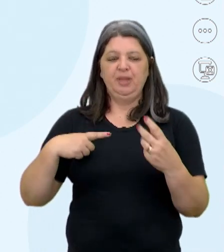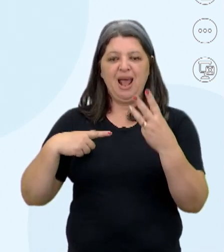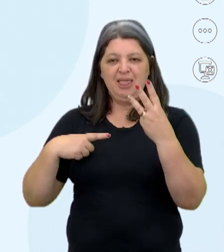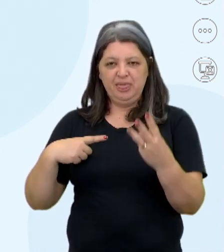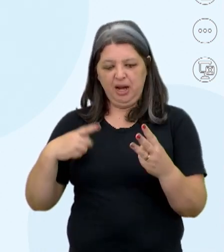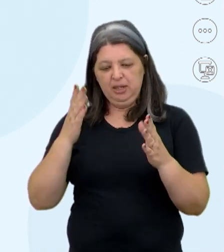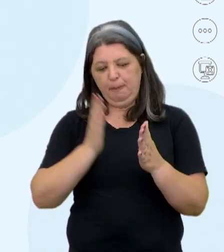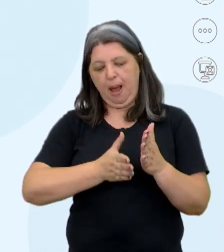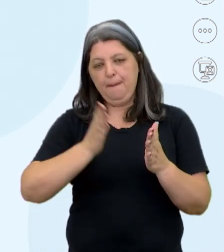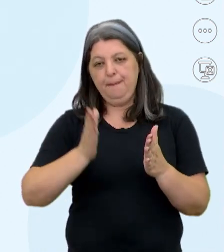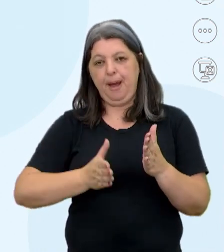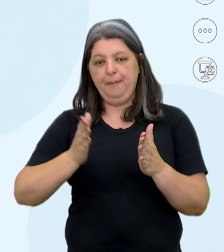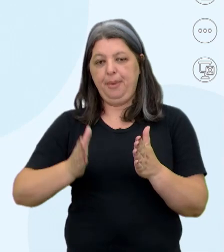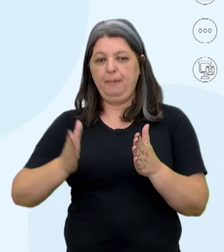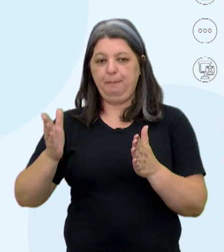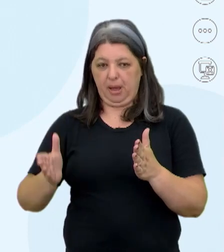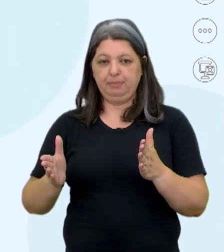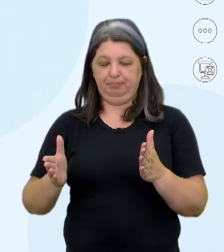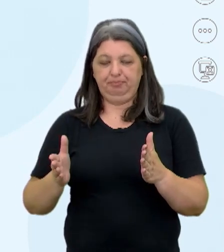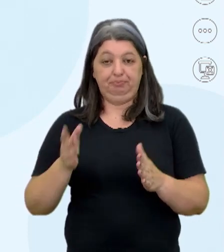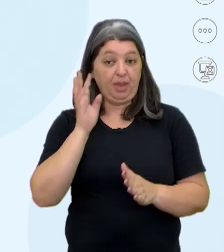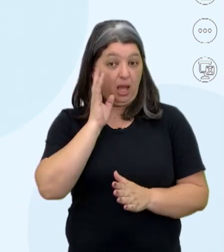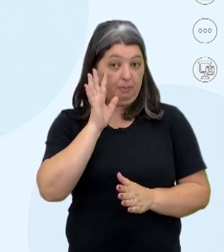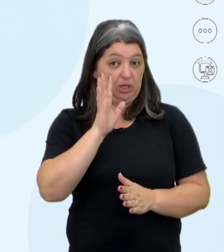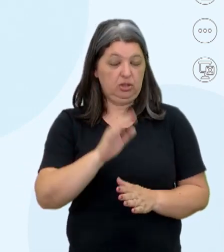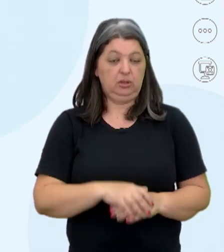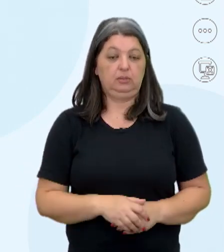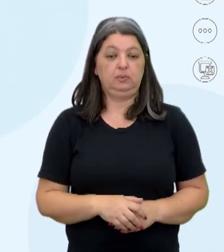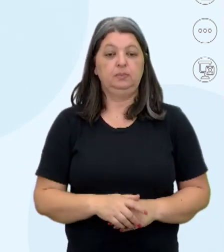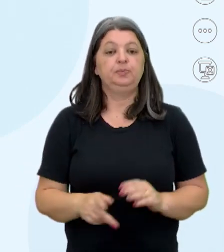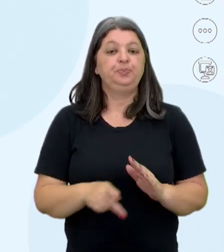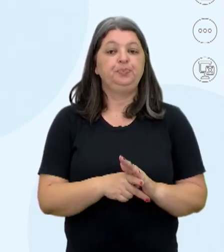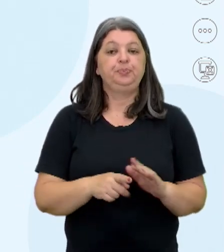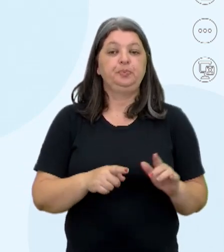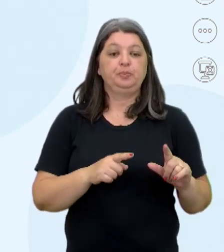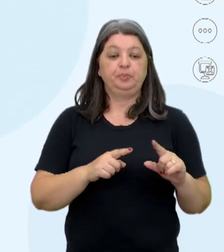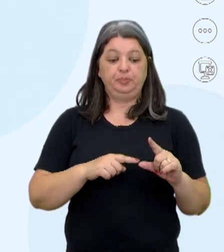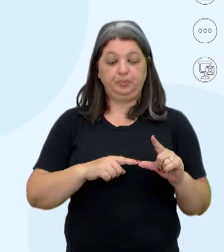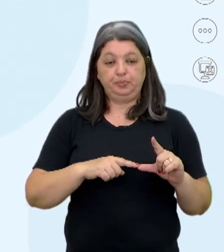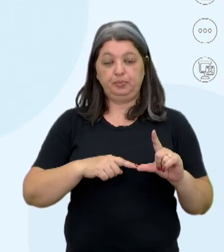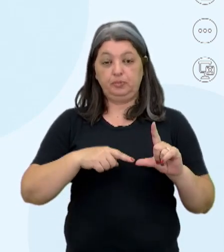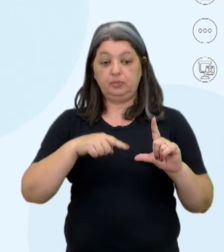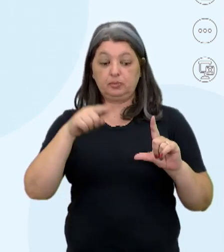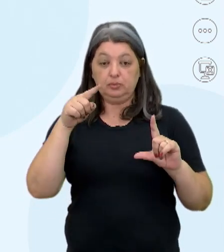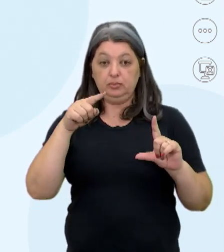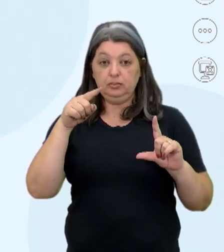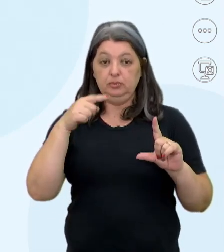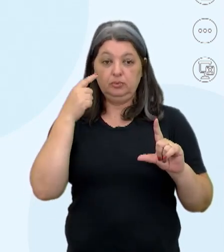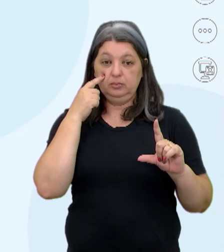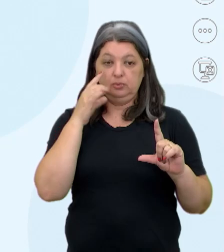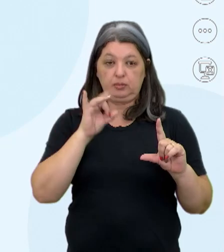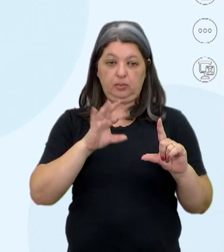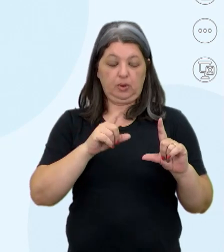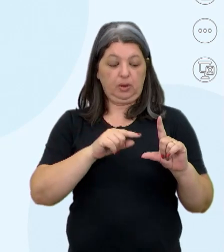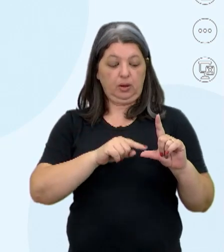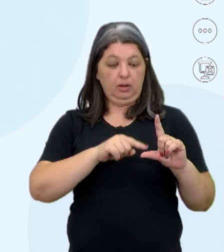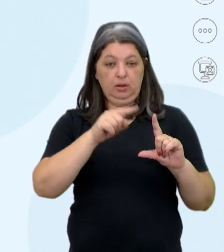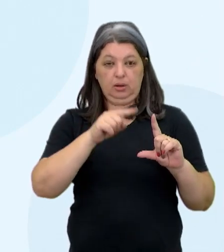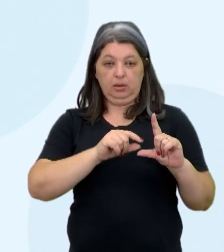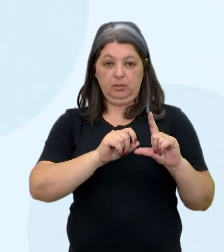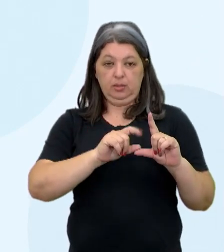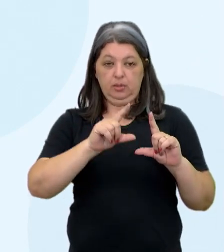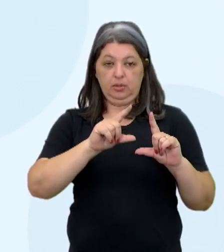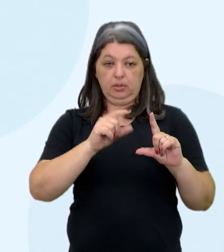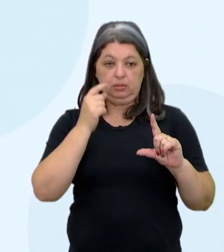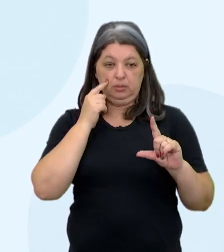aí. Então, imagina que eu vou dividir isso aqui em 3 partes. Então, essa minha subidinha, em vez de ser só nesse pedaço todo do 0 ao pi, ela vai ter